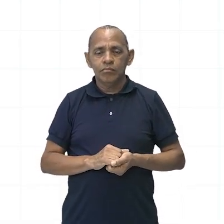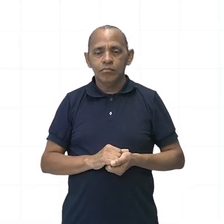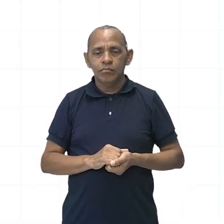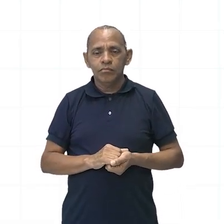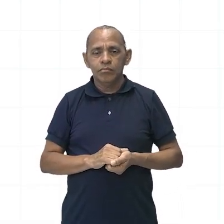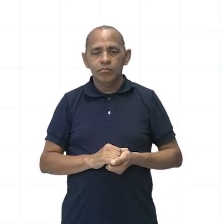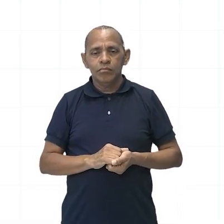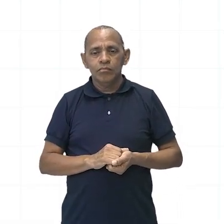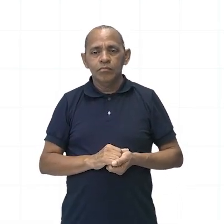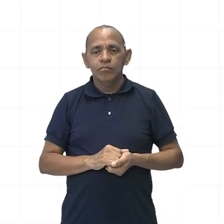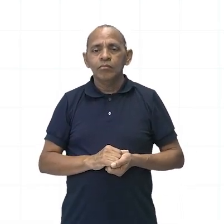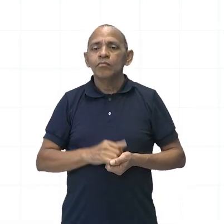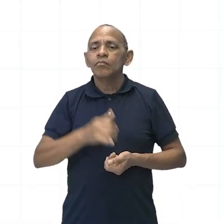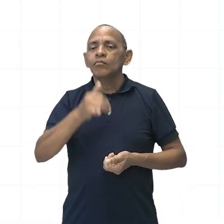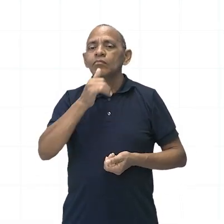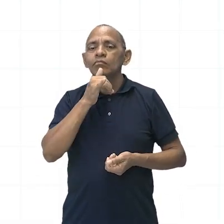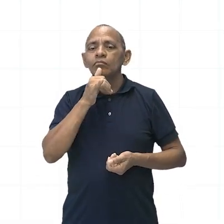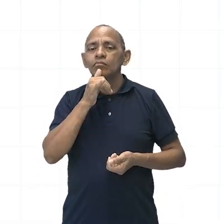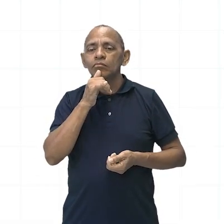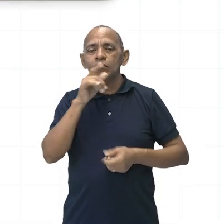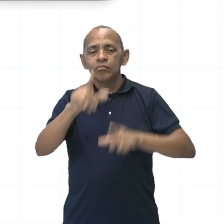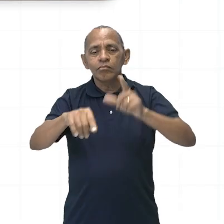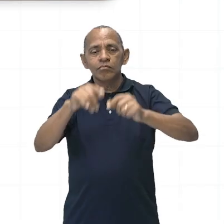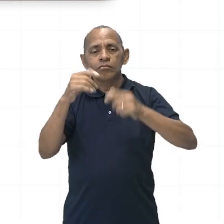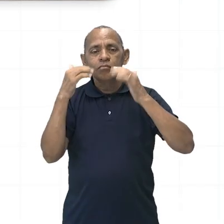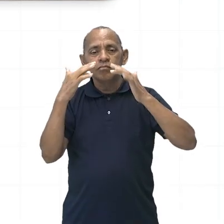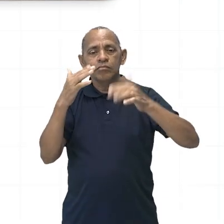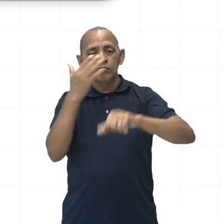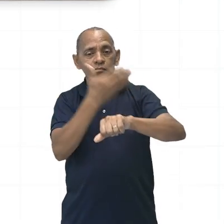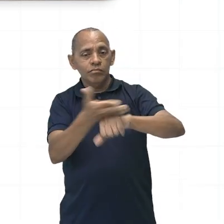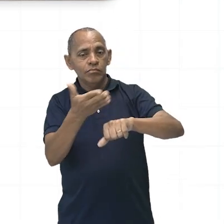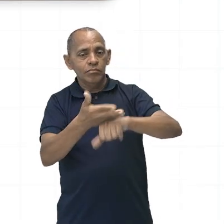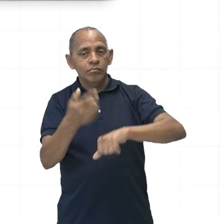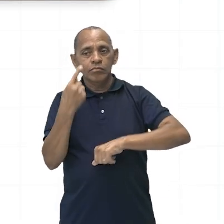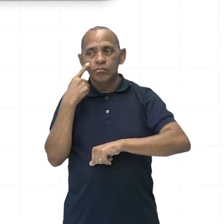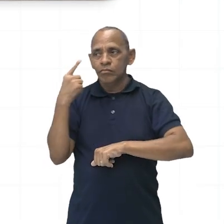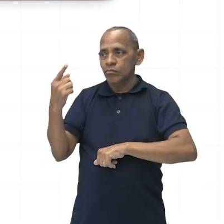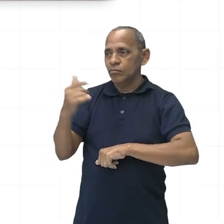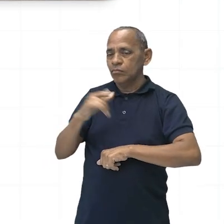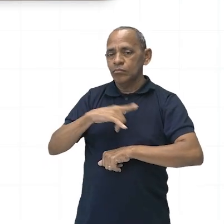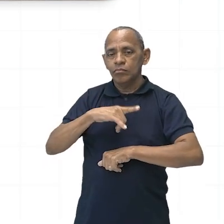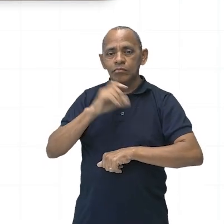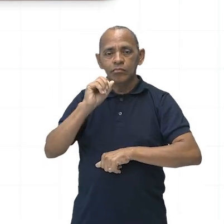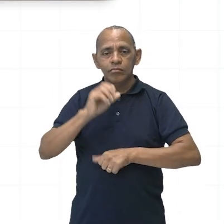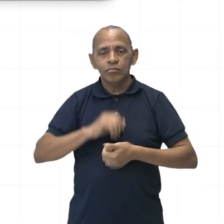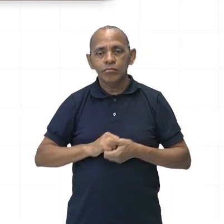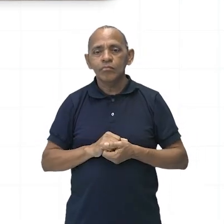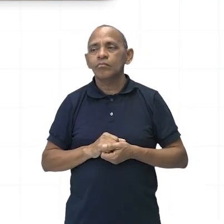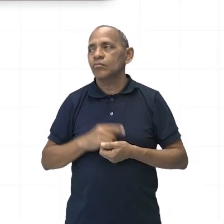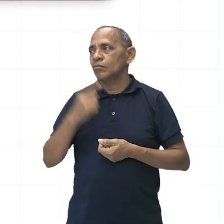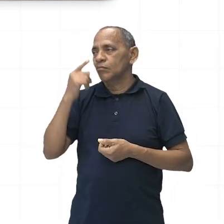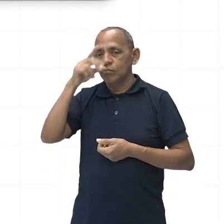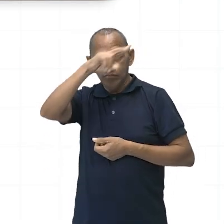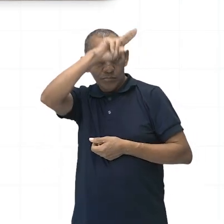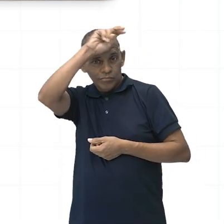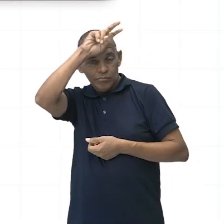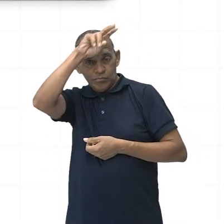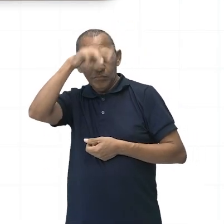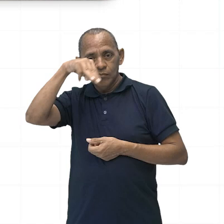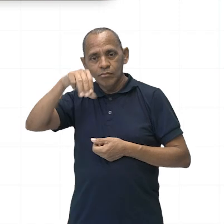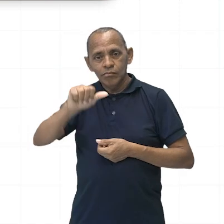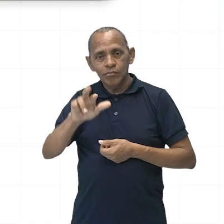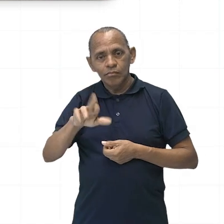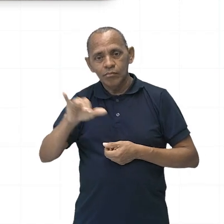Bem, vamos a um exemplo de seleção natural na prática. Vejam só, nós temos aí a mariposa Biston